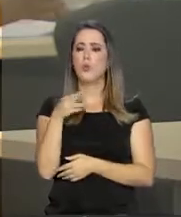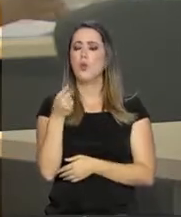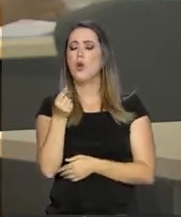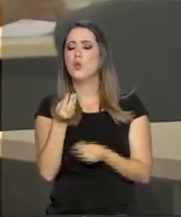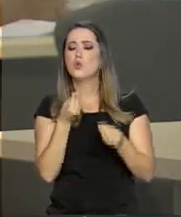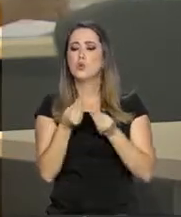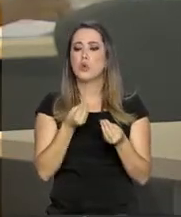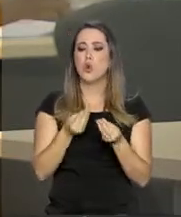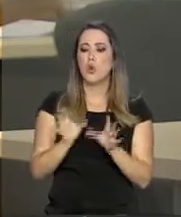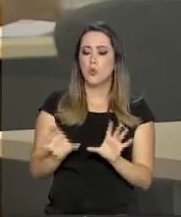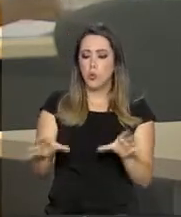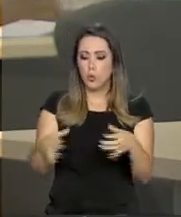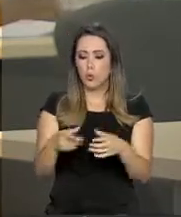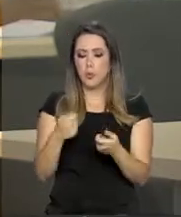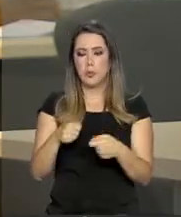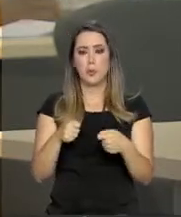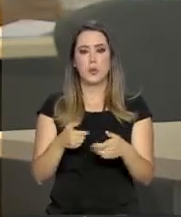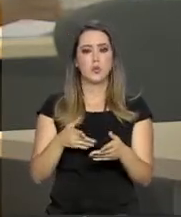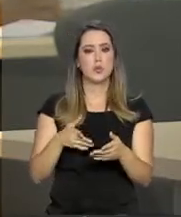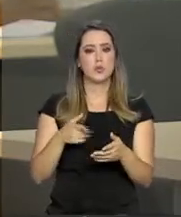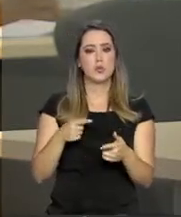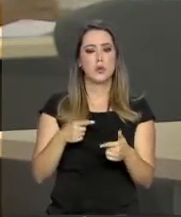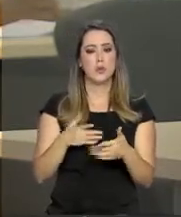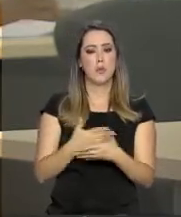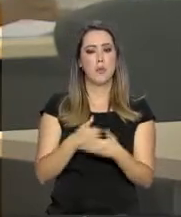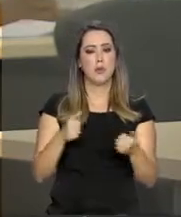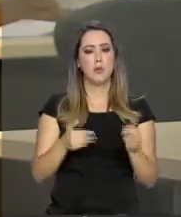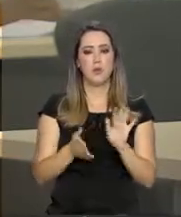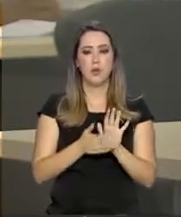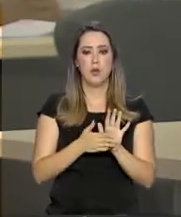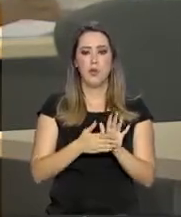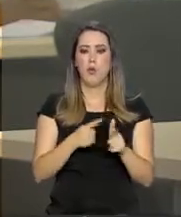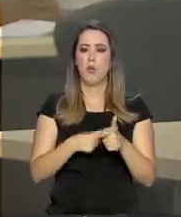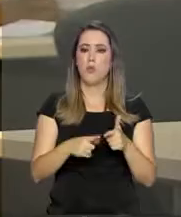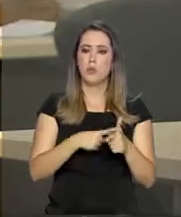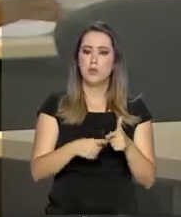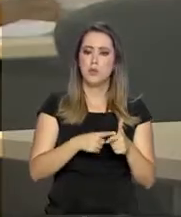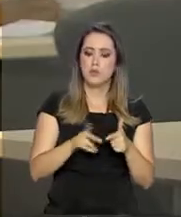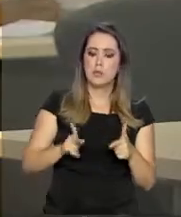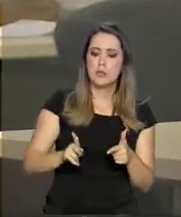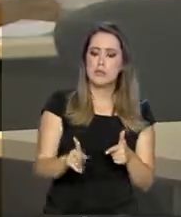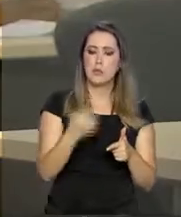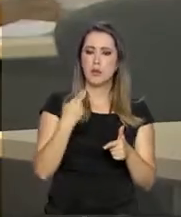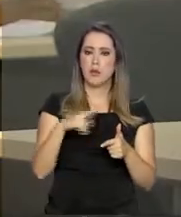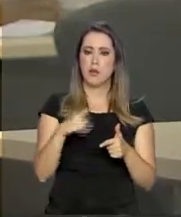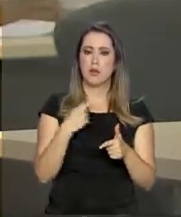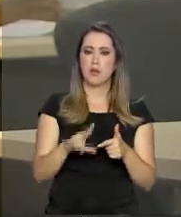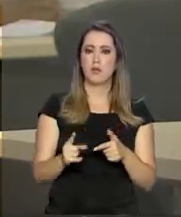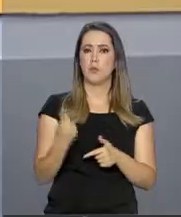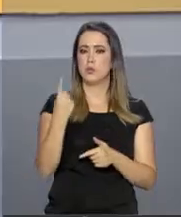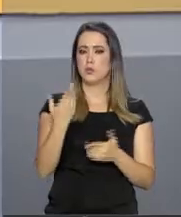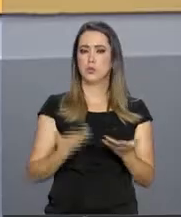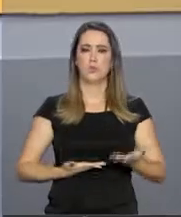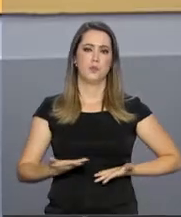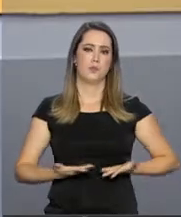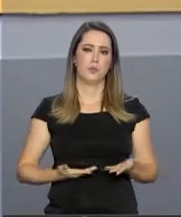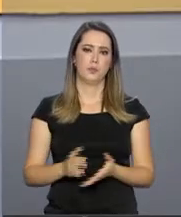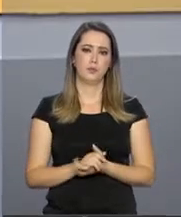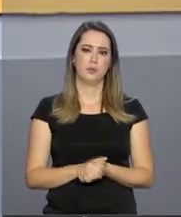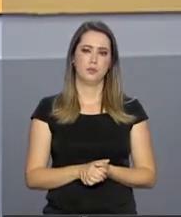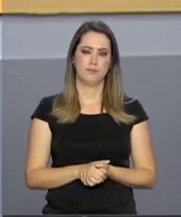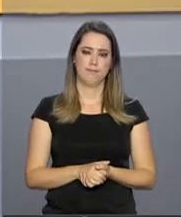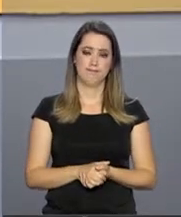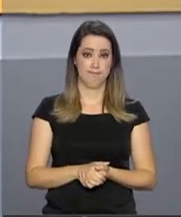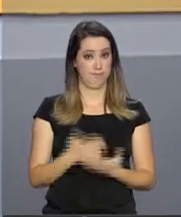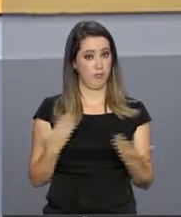e volte pra que ele é problema que é apresentado o número recorrente reclamação a respeito de um serviço para